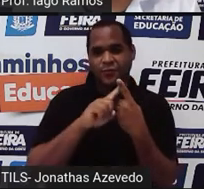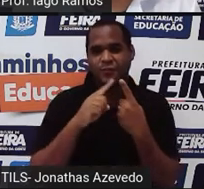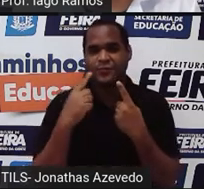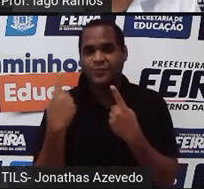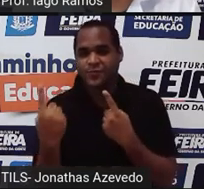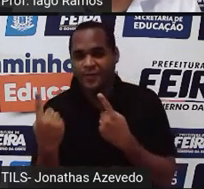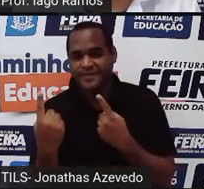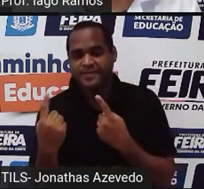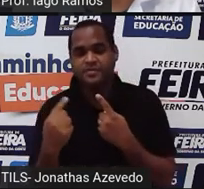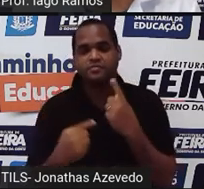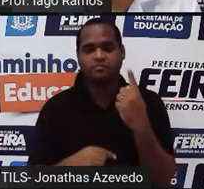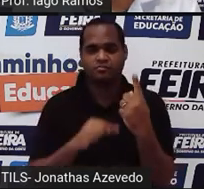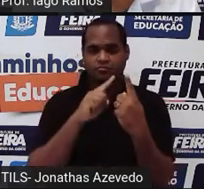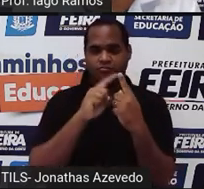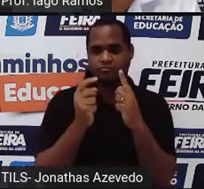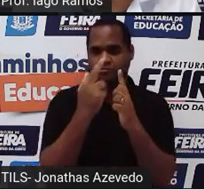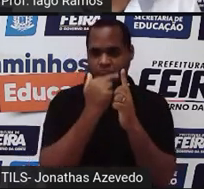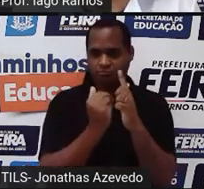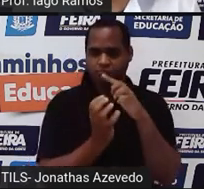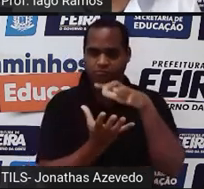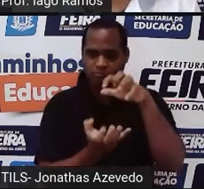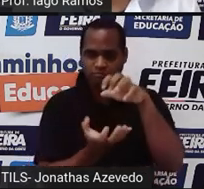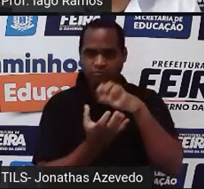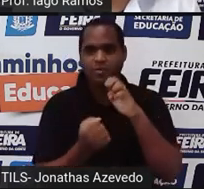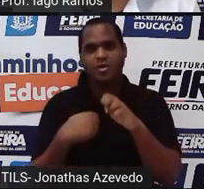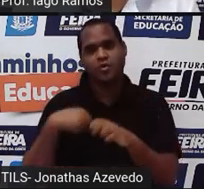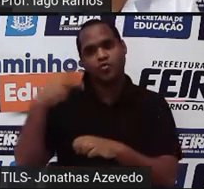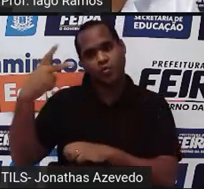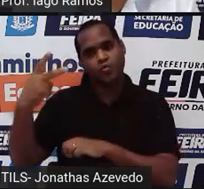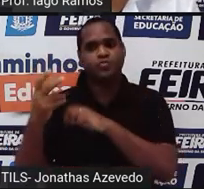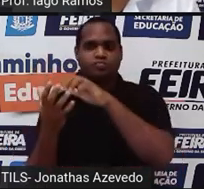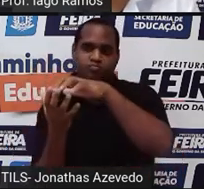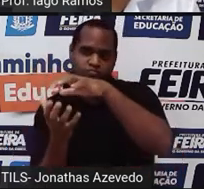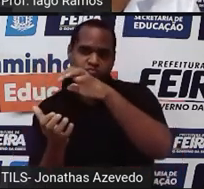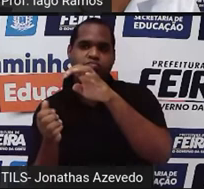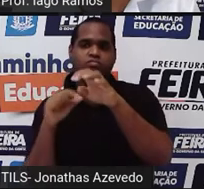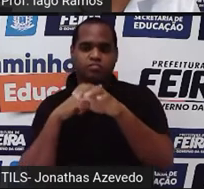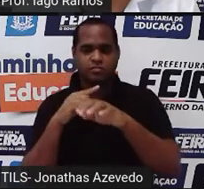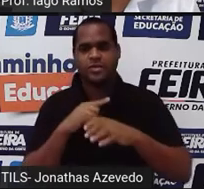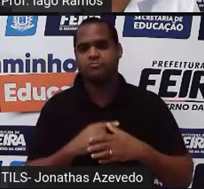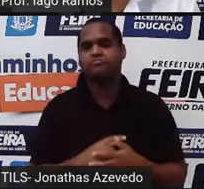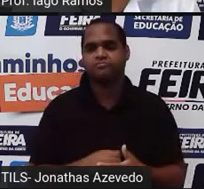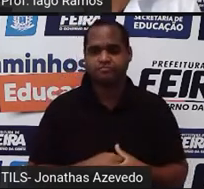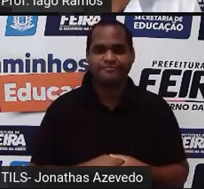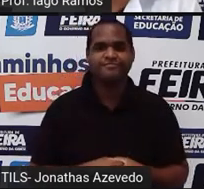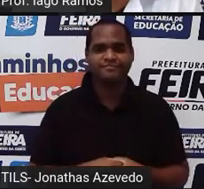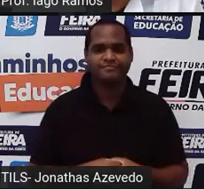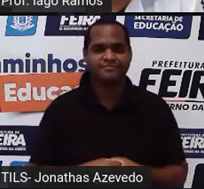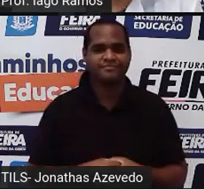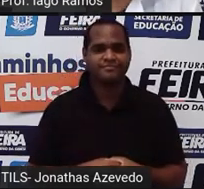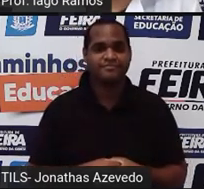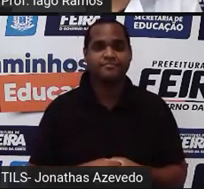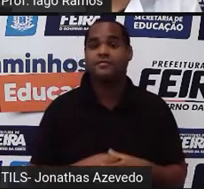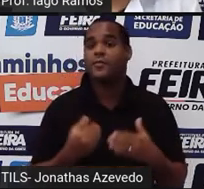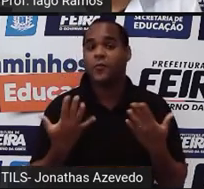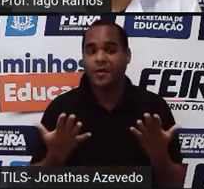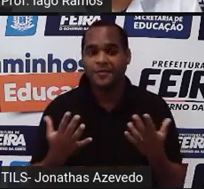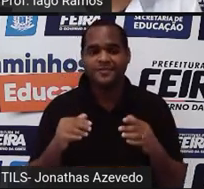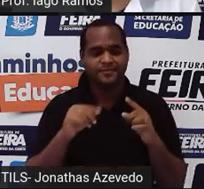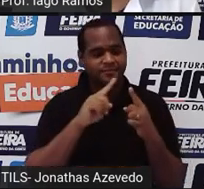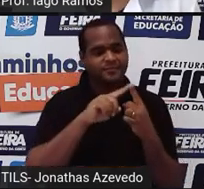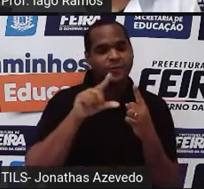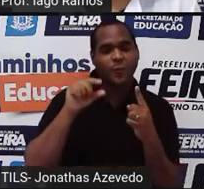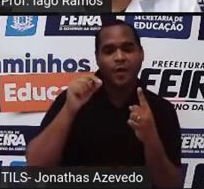Na opção 1 tem uma imagem. Na opção 2 tem outra imagem, tá? Qual dessas